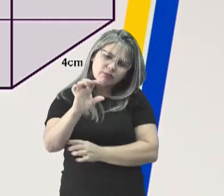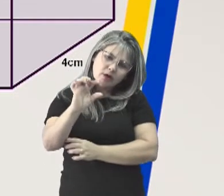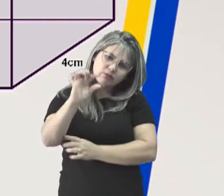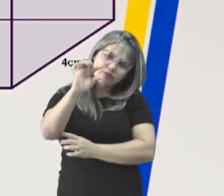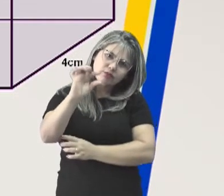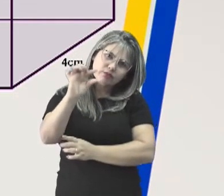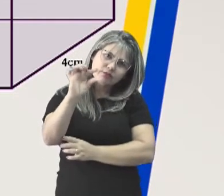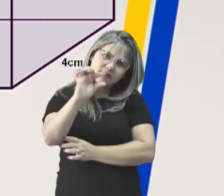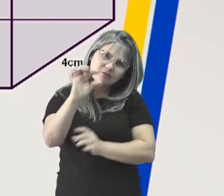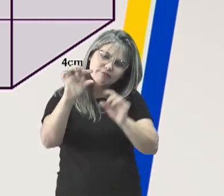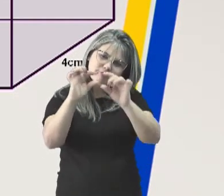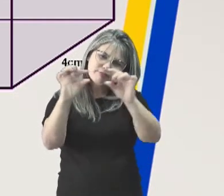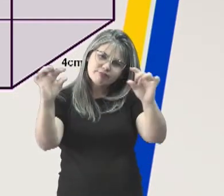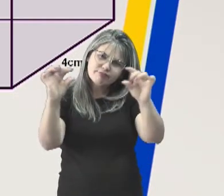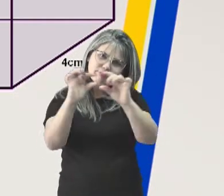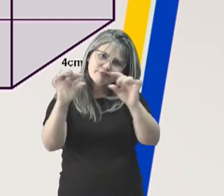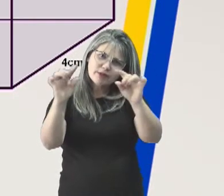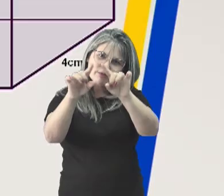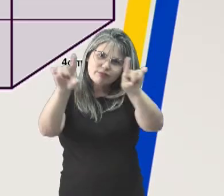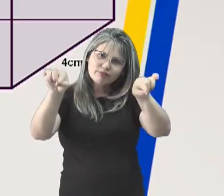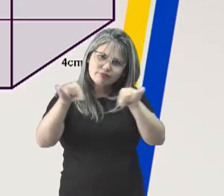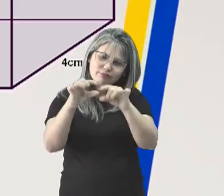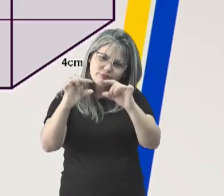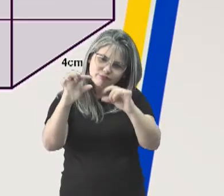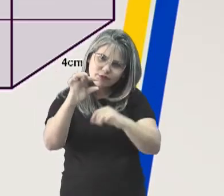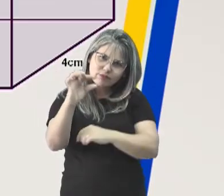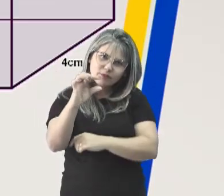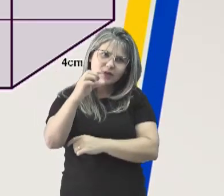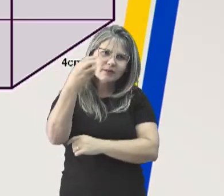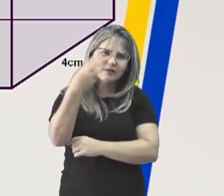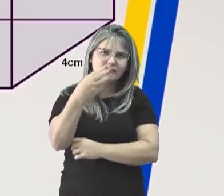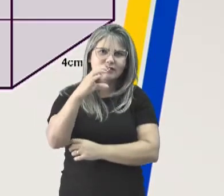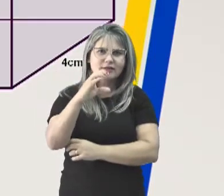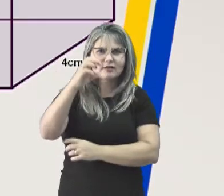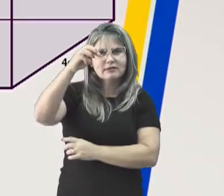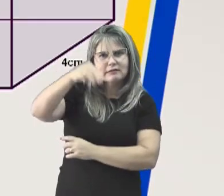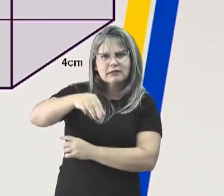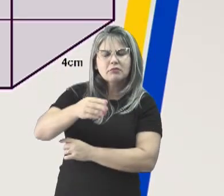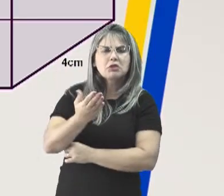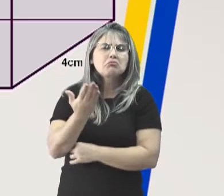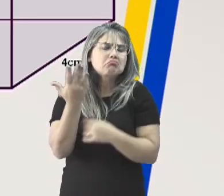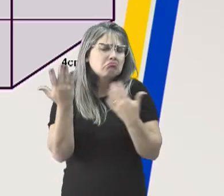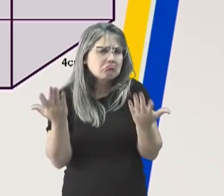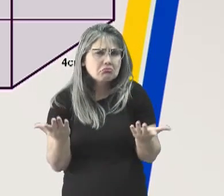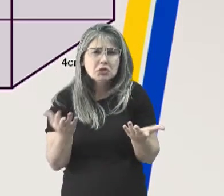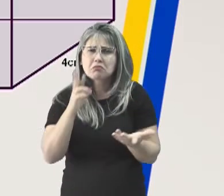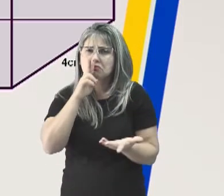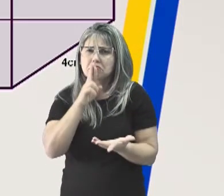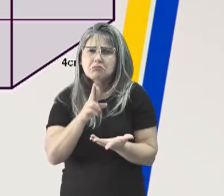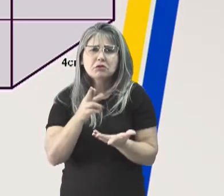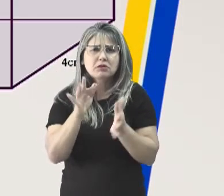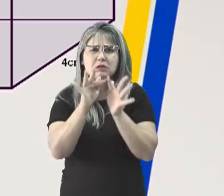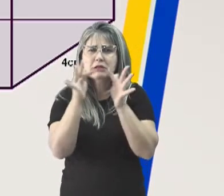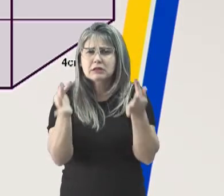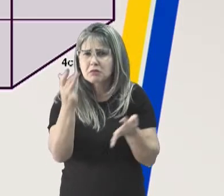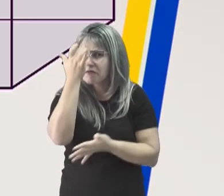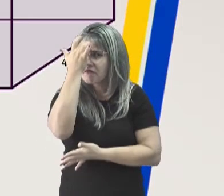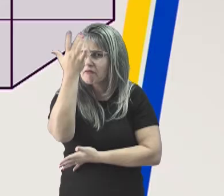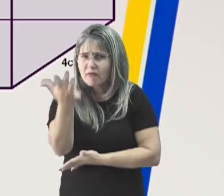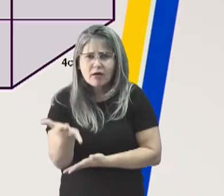C. Beleza? Então, uma questãozinha simples também, sem muito estresse, que você pode